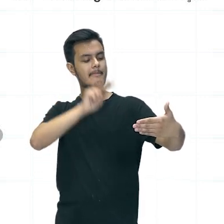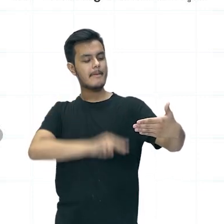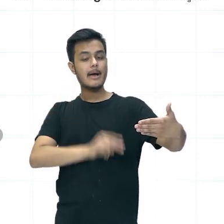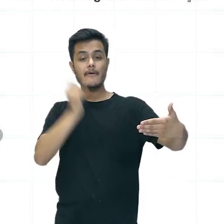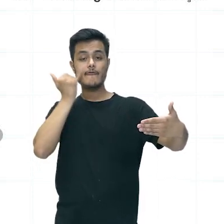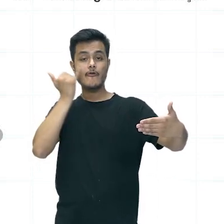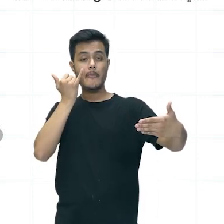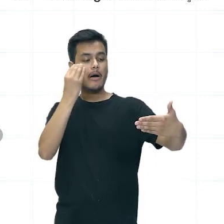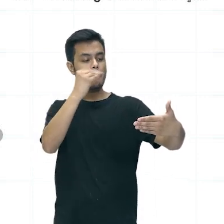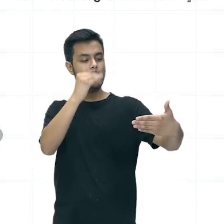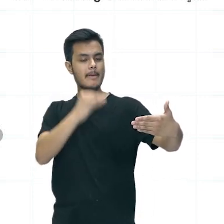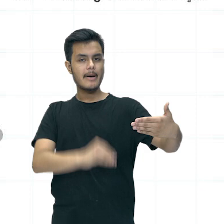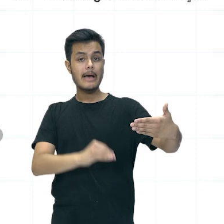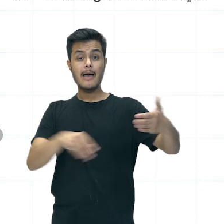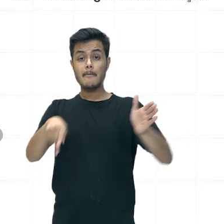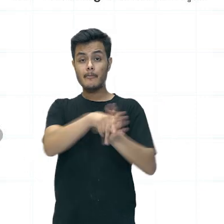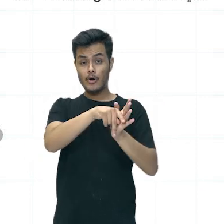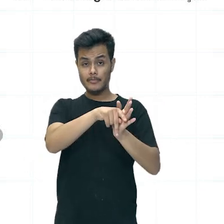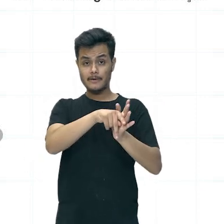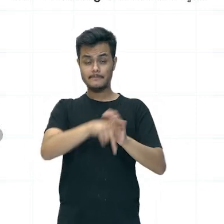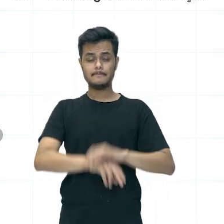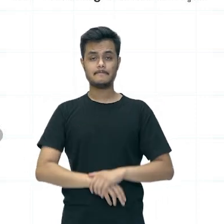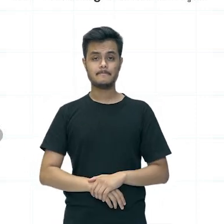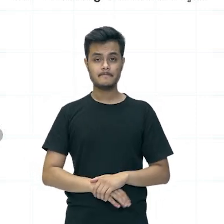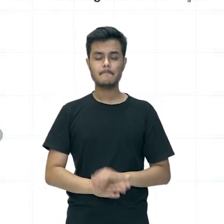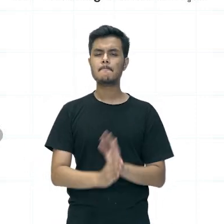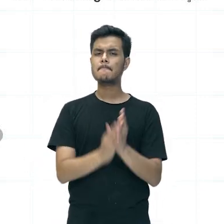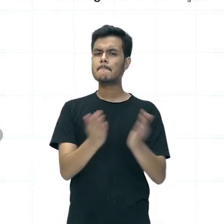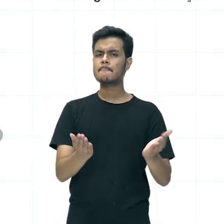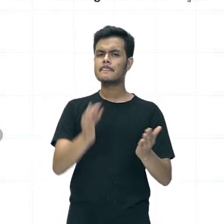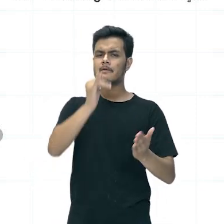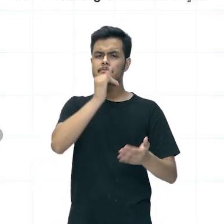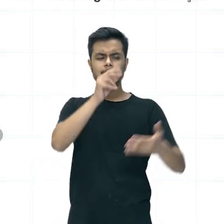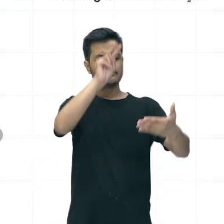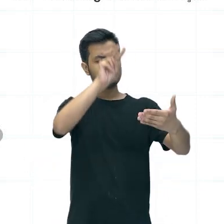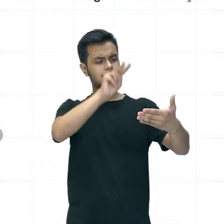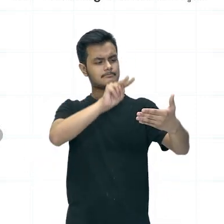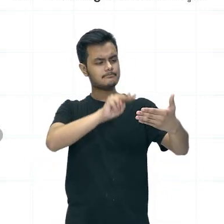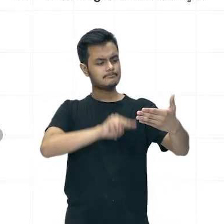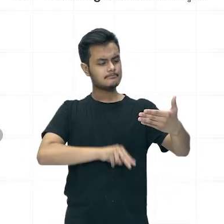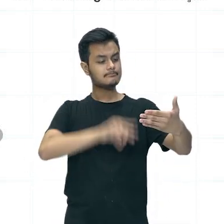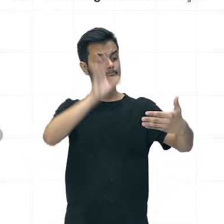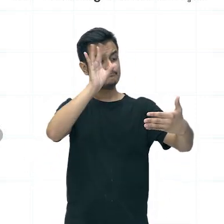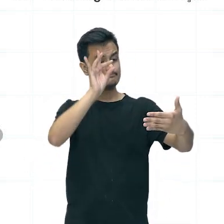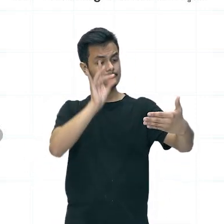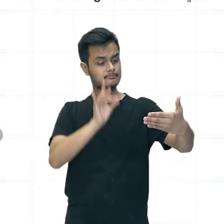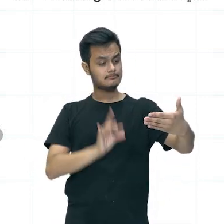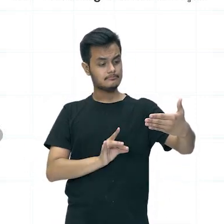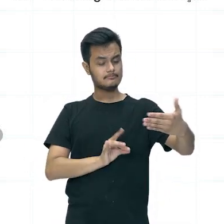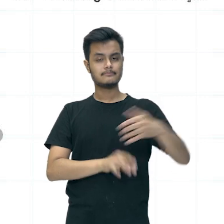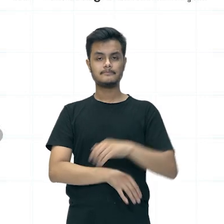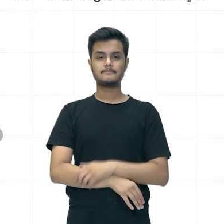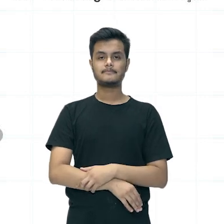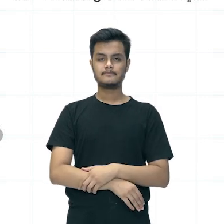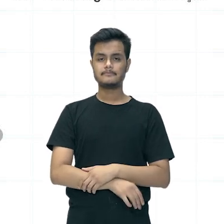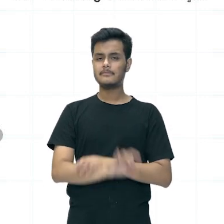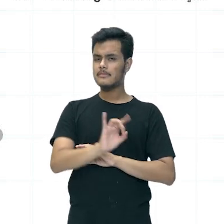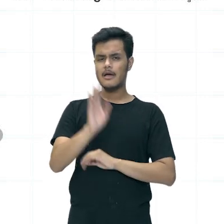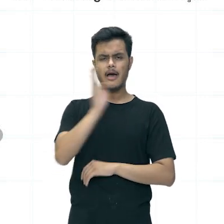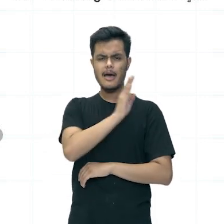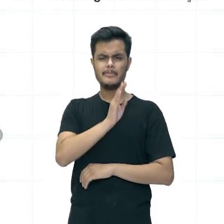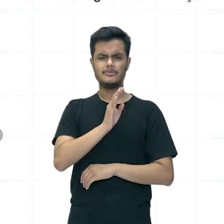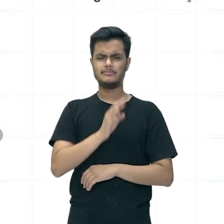informações específicas. Digamos que seria uma varredura do texto, ok? Então, uma visualização